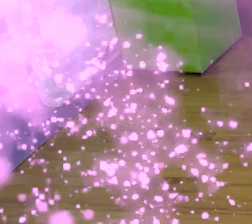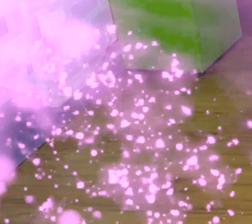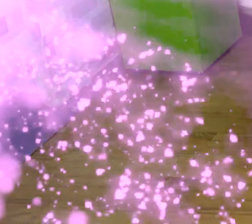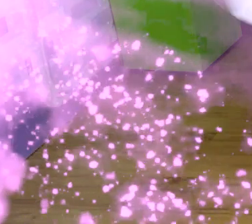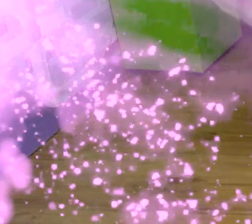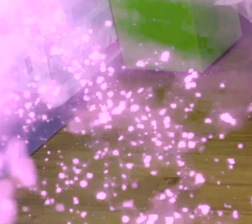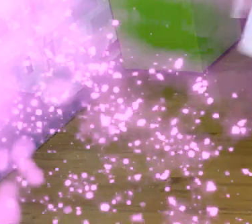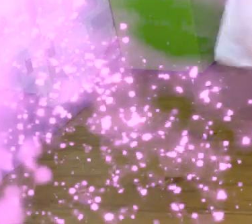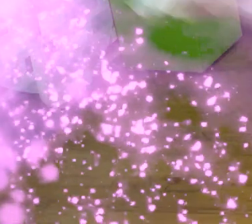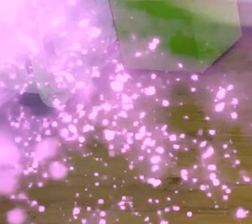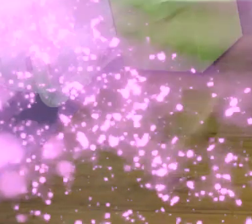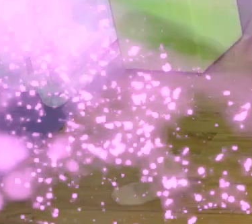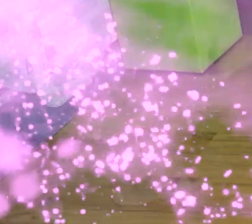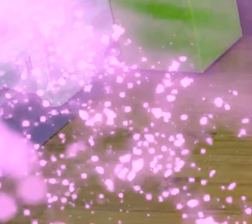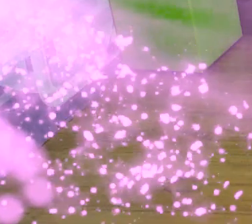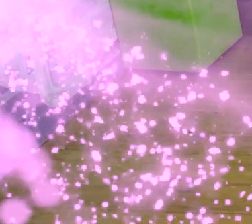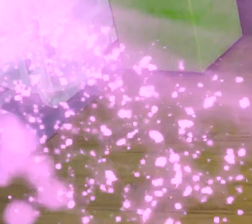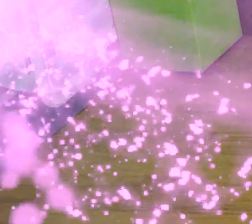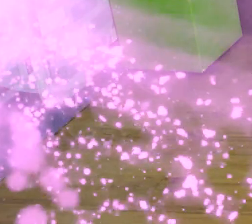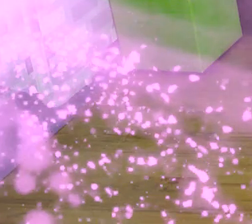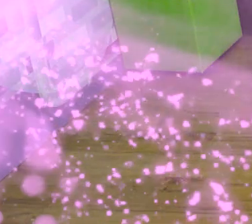Bebê!